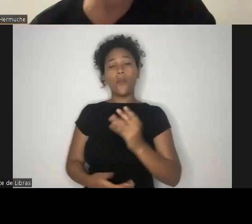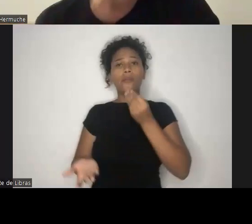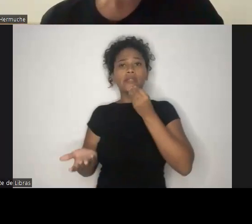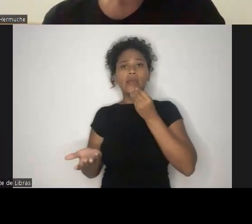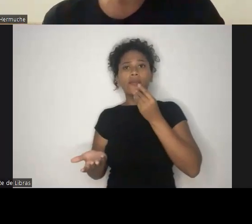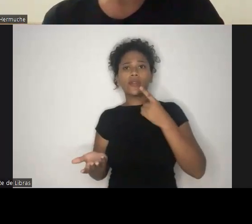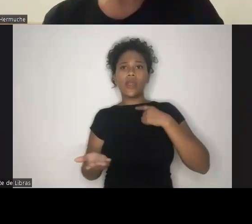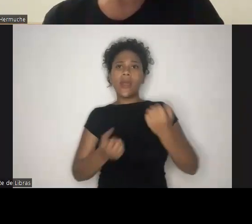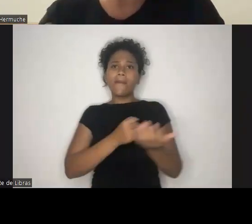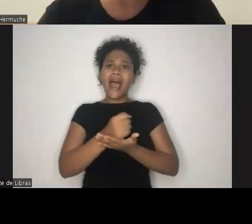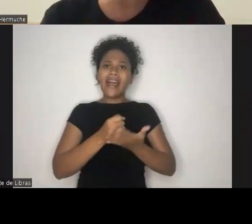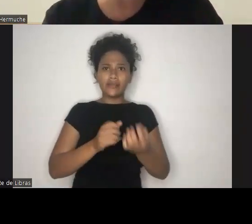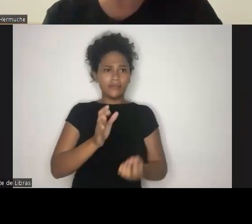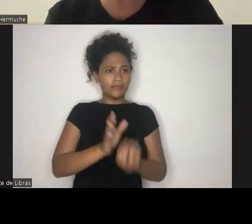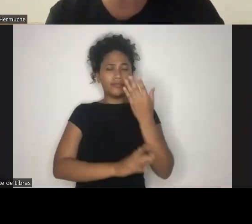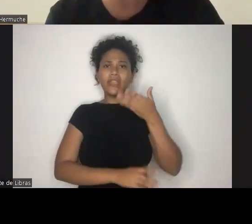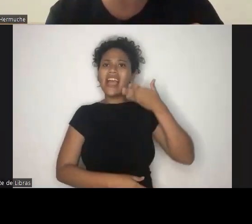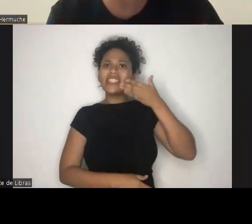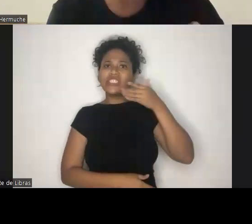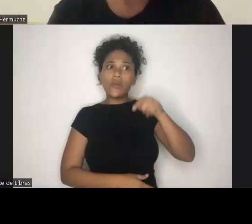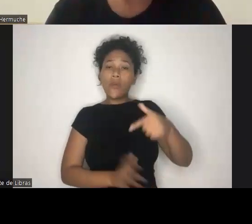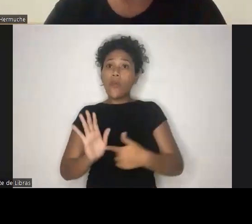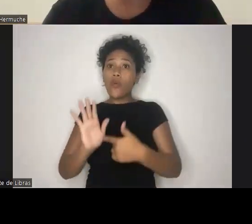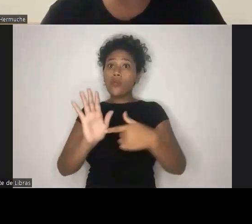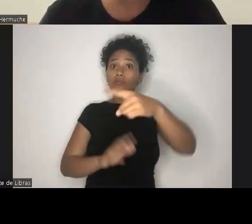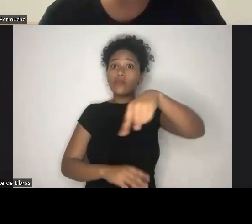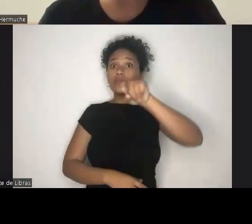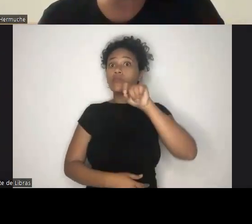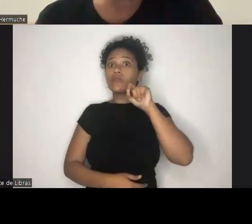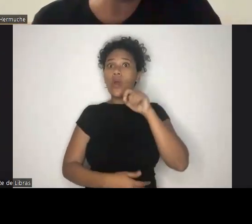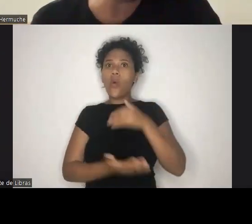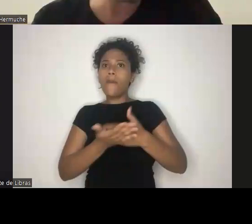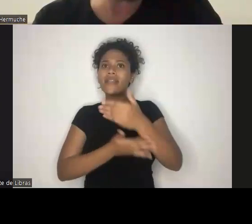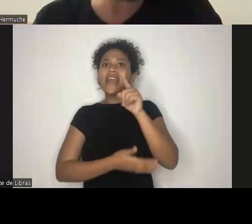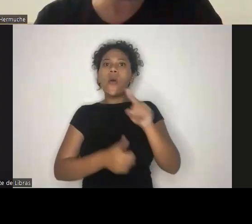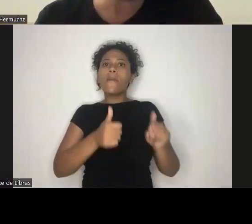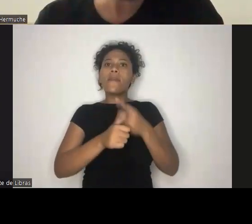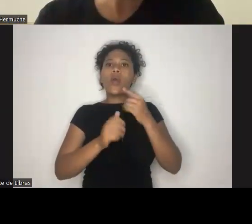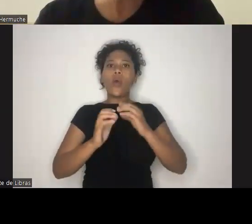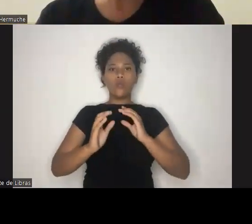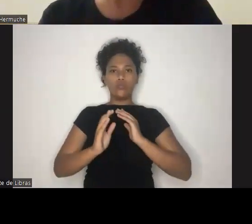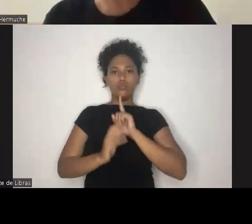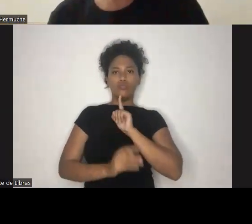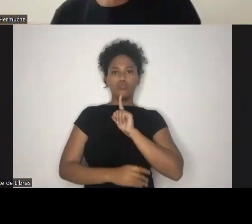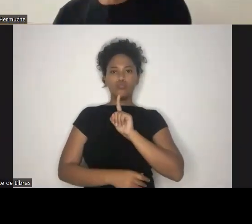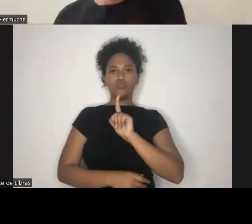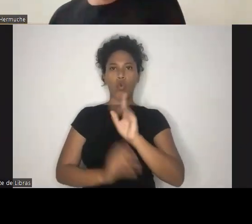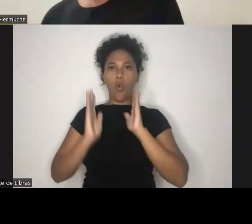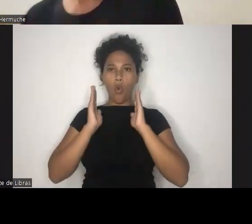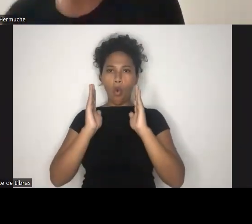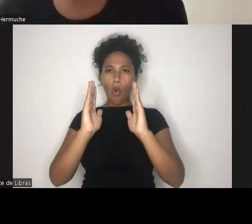essa base essa narrativa para mostrar para vocês isso aqui que começa a ser o primeiro corredor de um evento e tudo isso